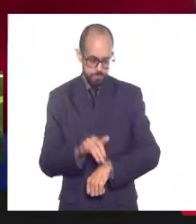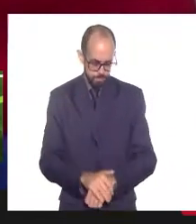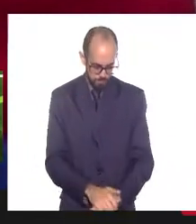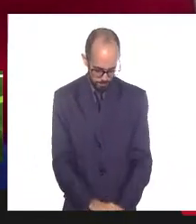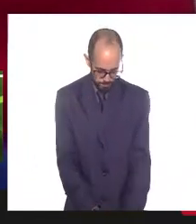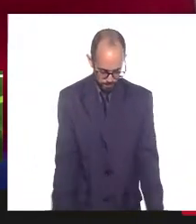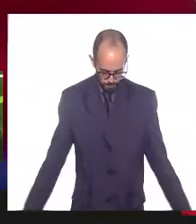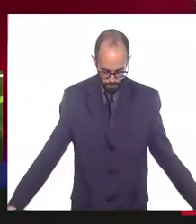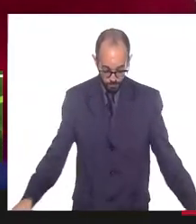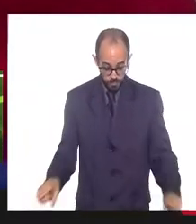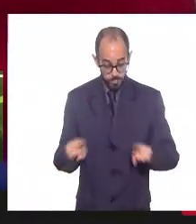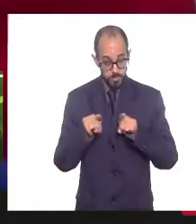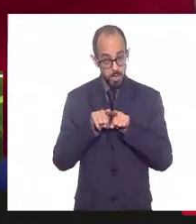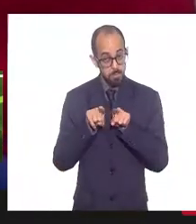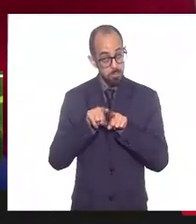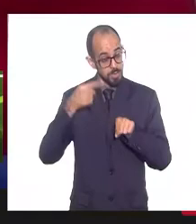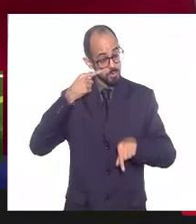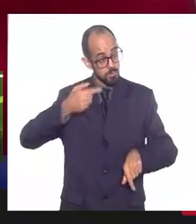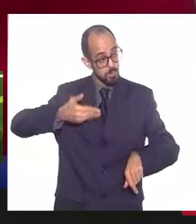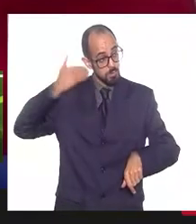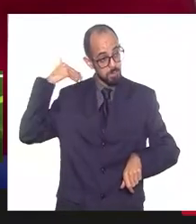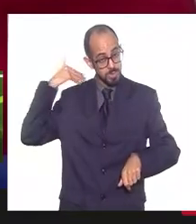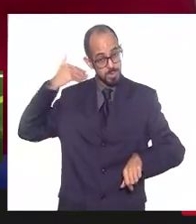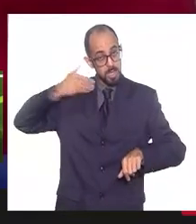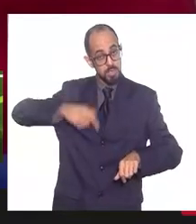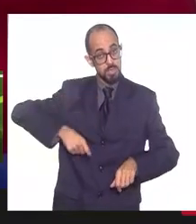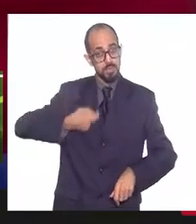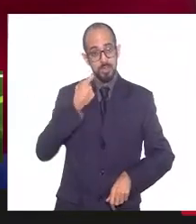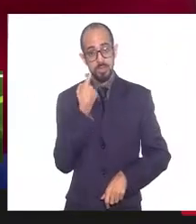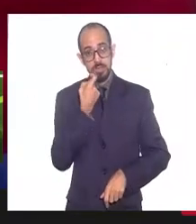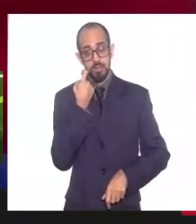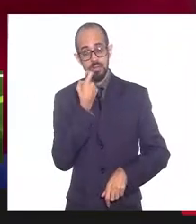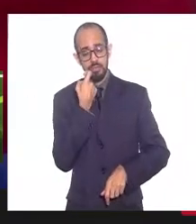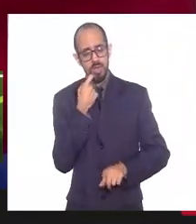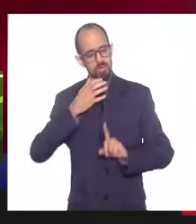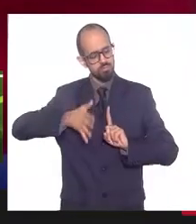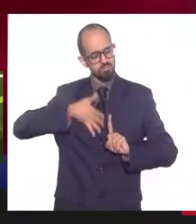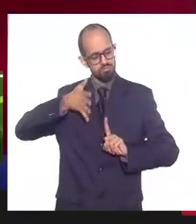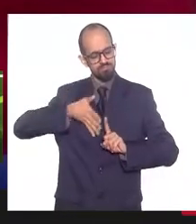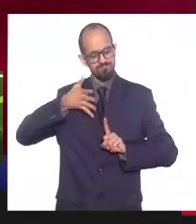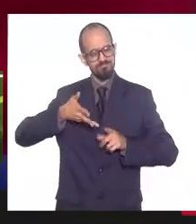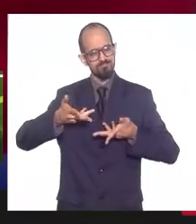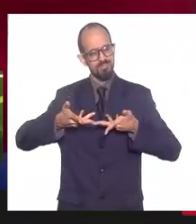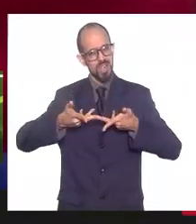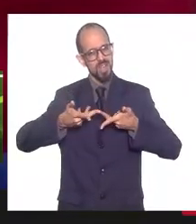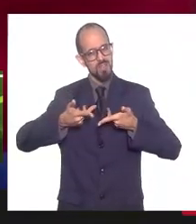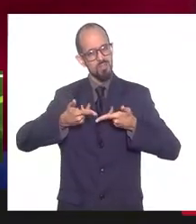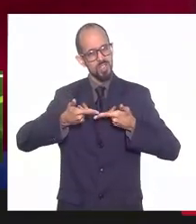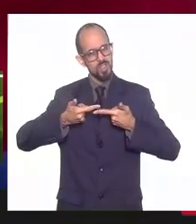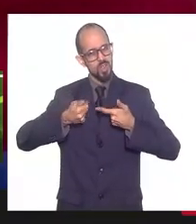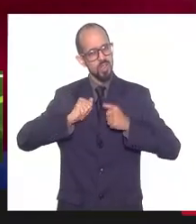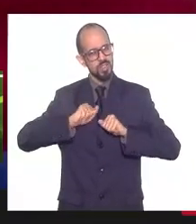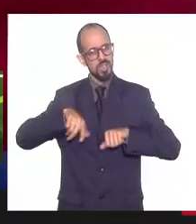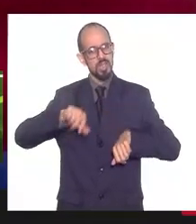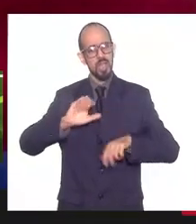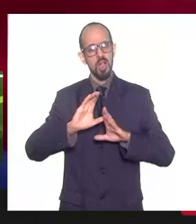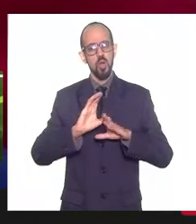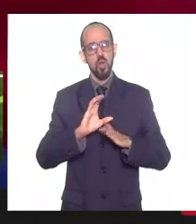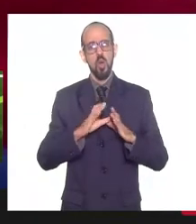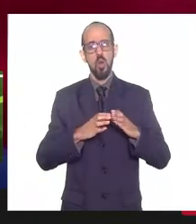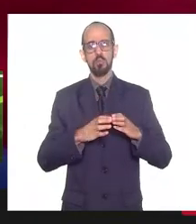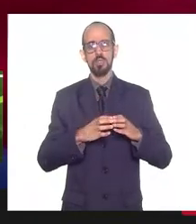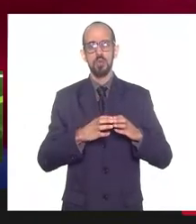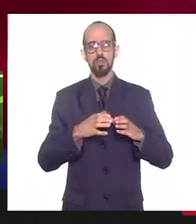na semana passada, na sexta-feira, uma belíssima audiência pública da Comissão de